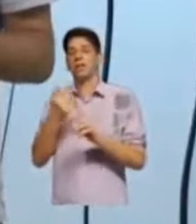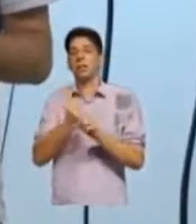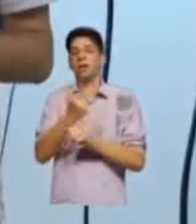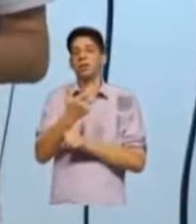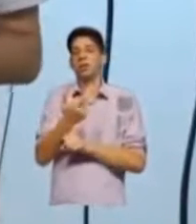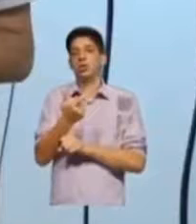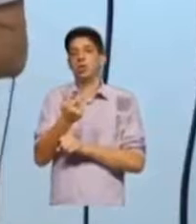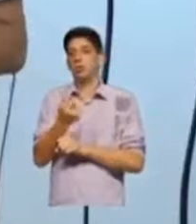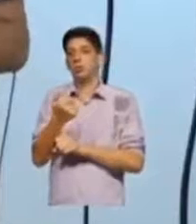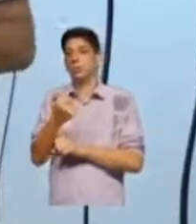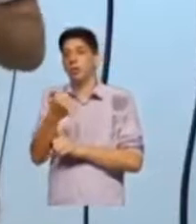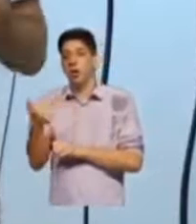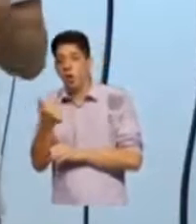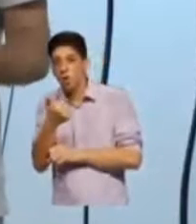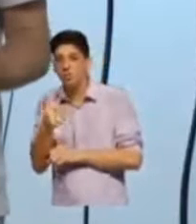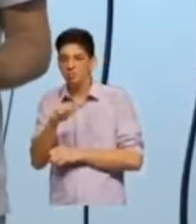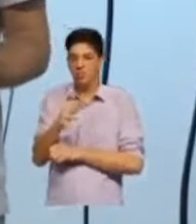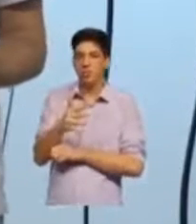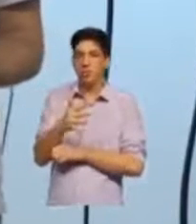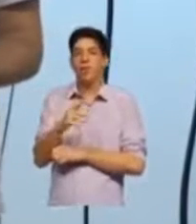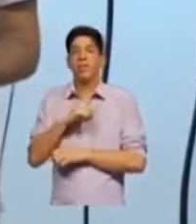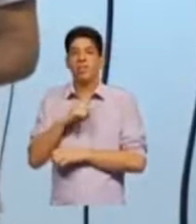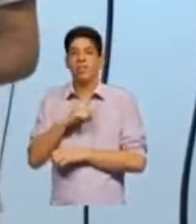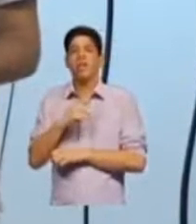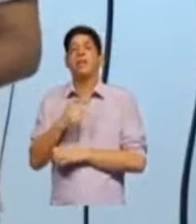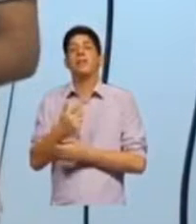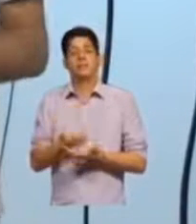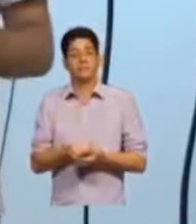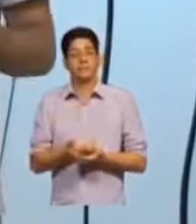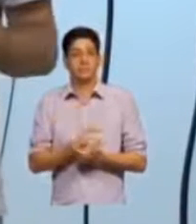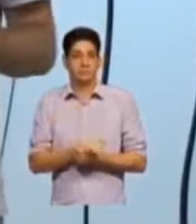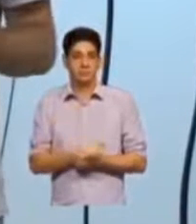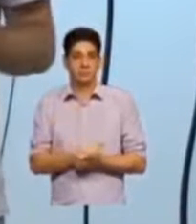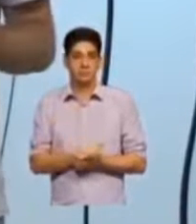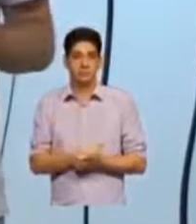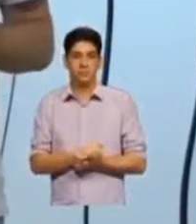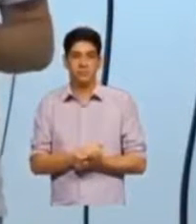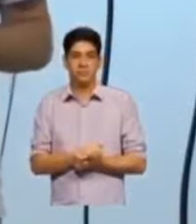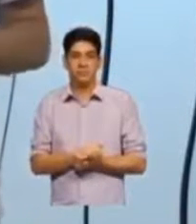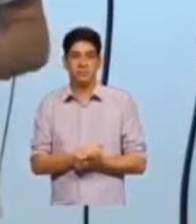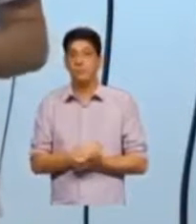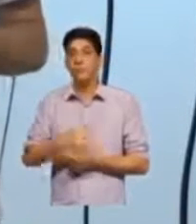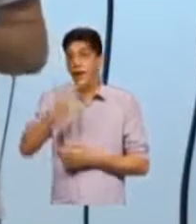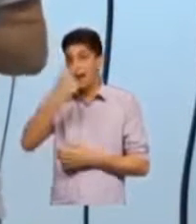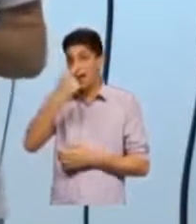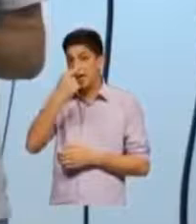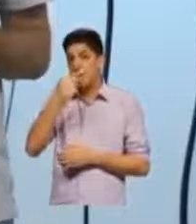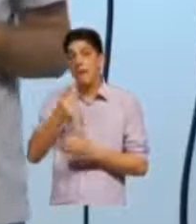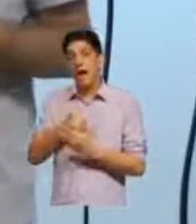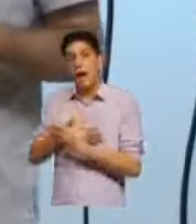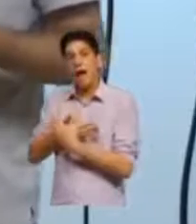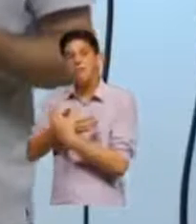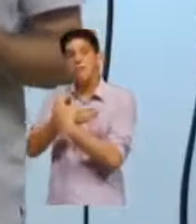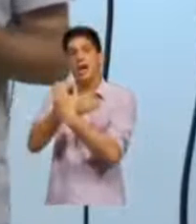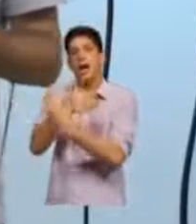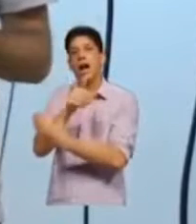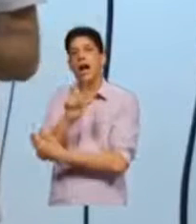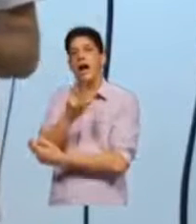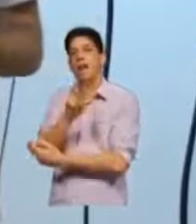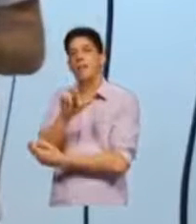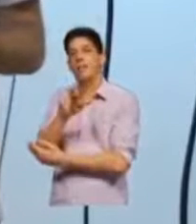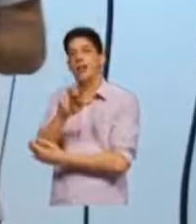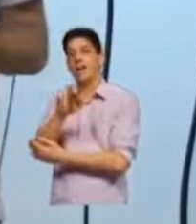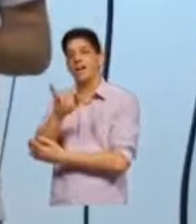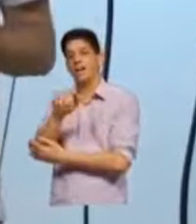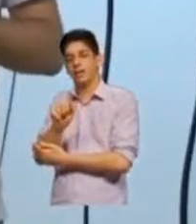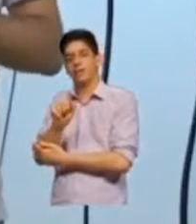ou 11, se não me engano. É a mesma gripe, gripe aviária, acreditava-se que o vírus